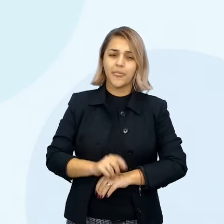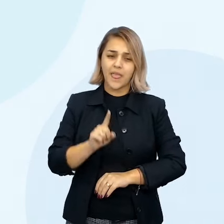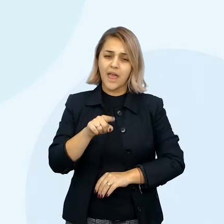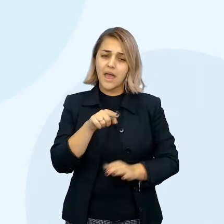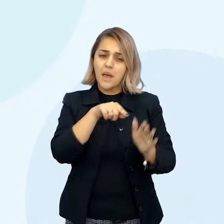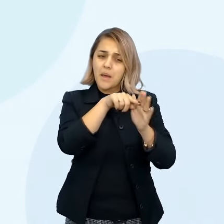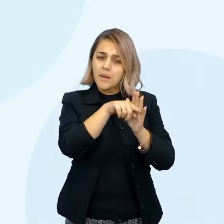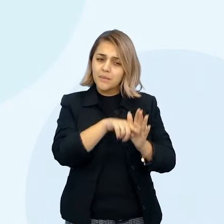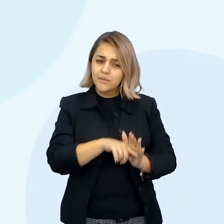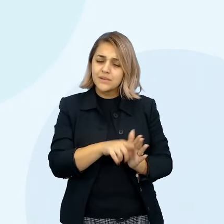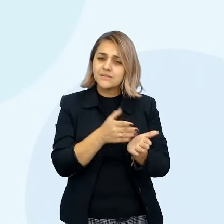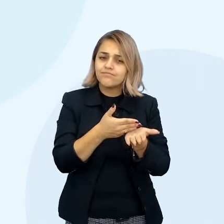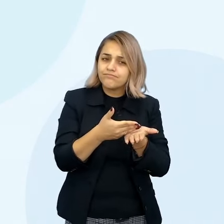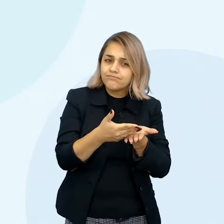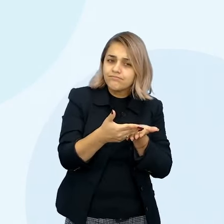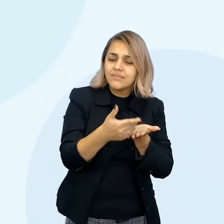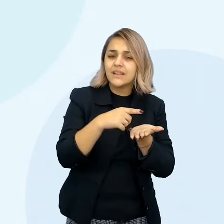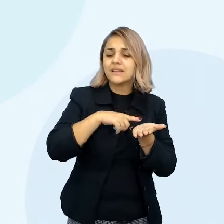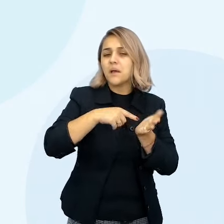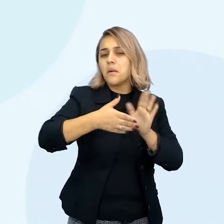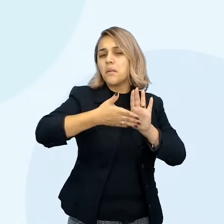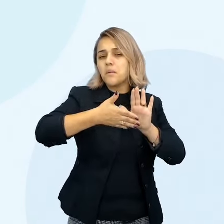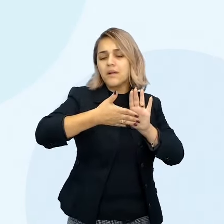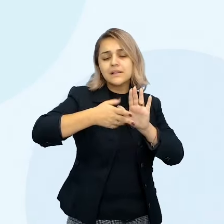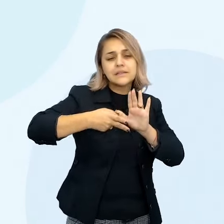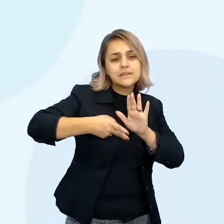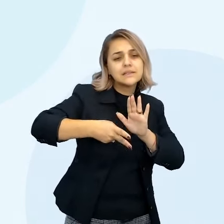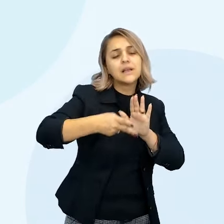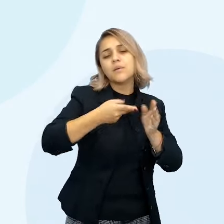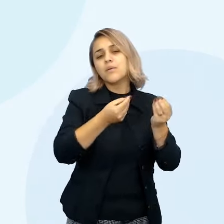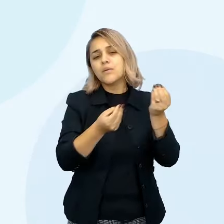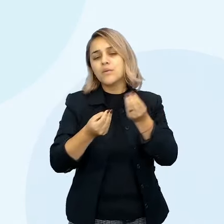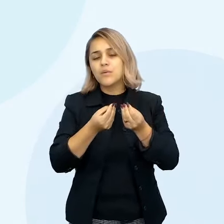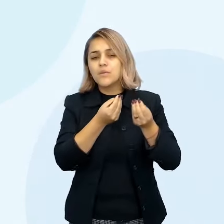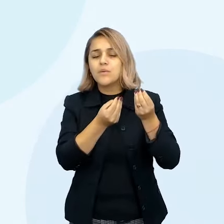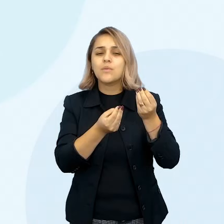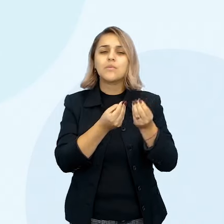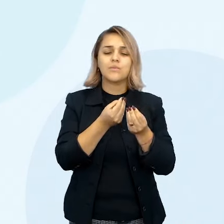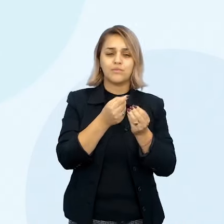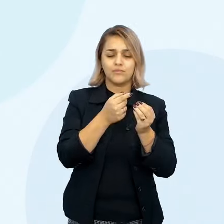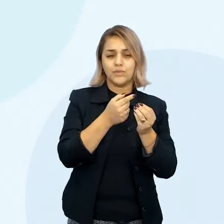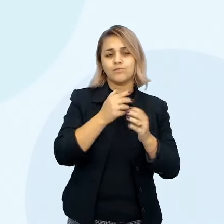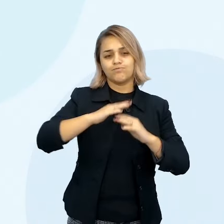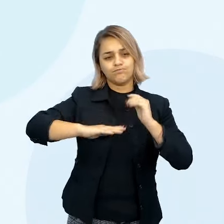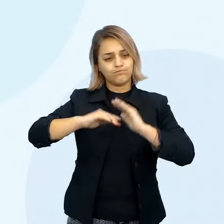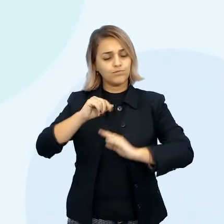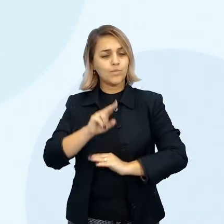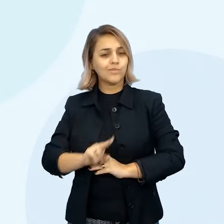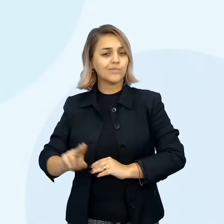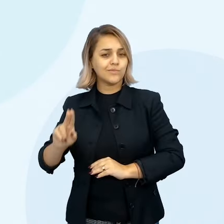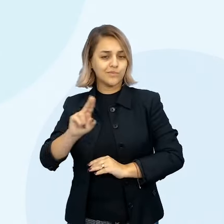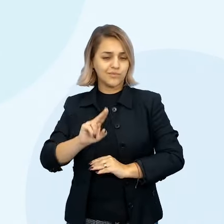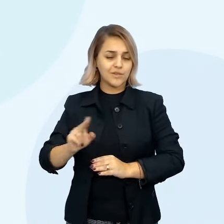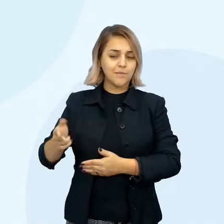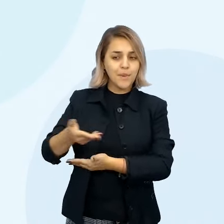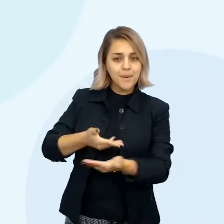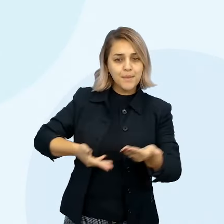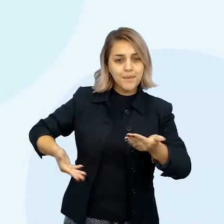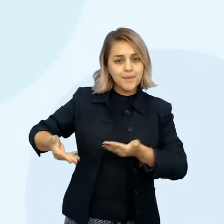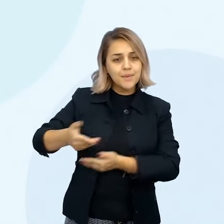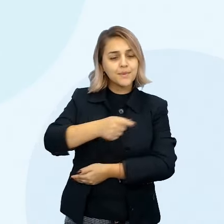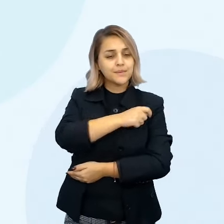sondagem inicial, né? Tem sempre uma proposta de como a gente pode trabalhar essa introdução da atividade com os nossos estudantes. Depois